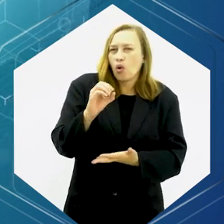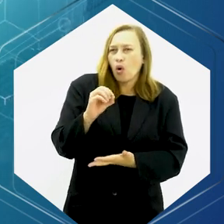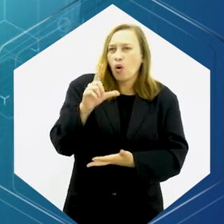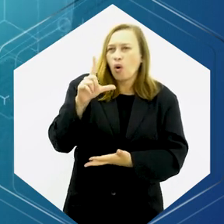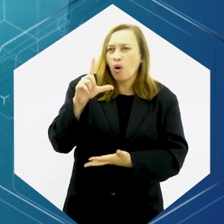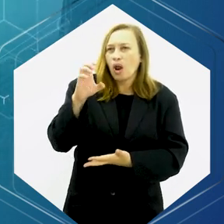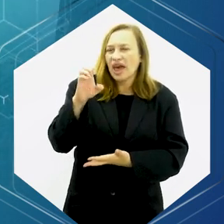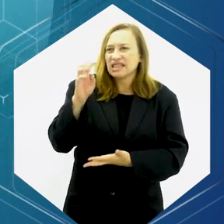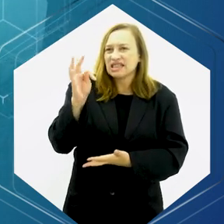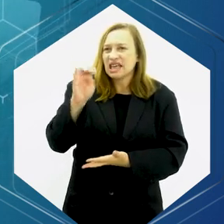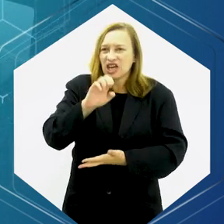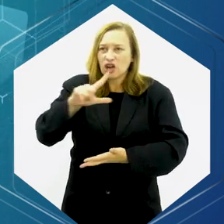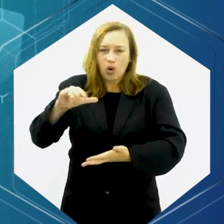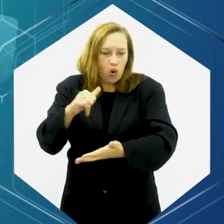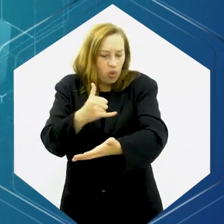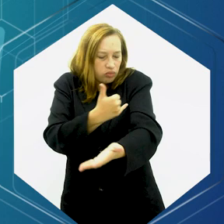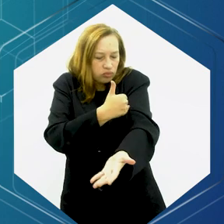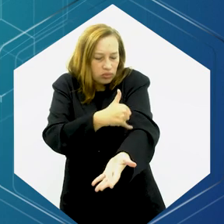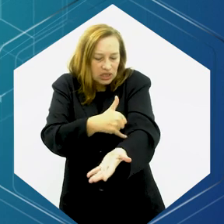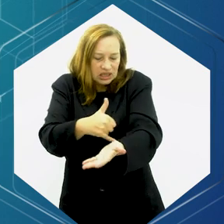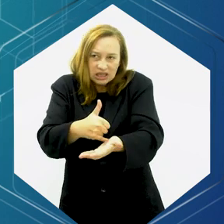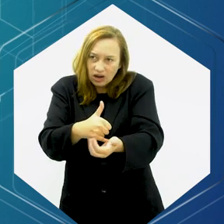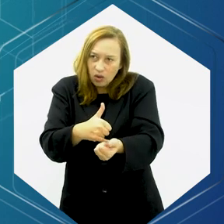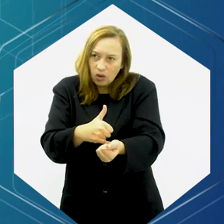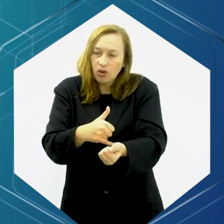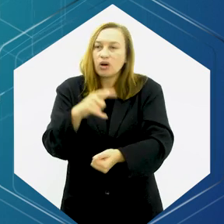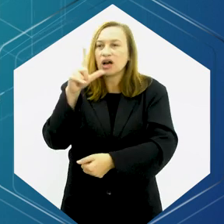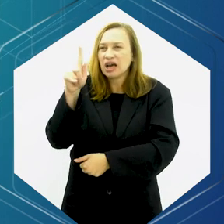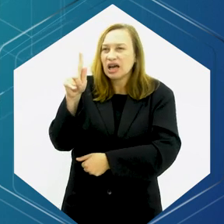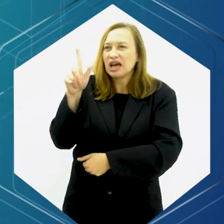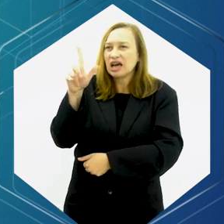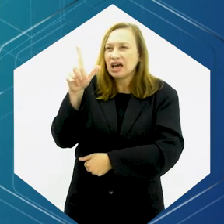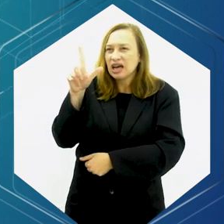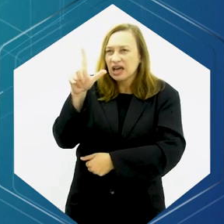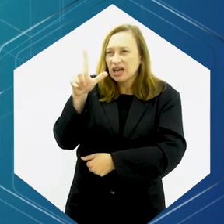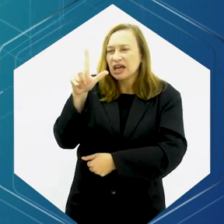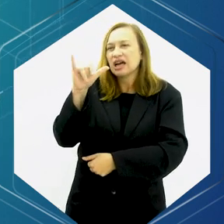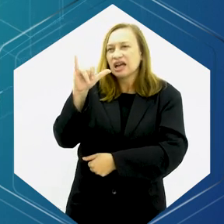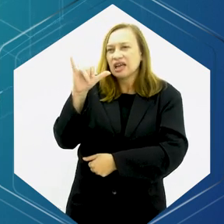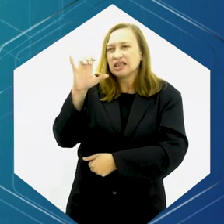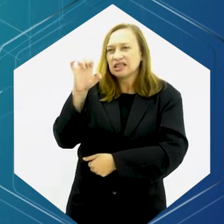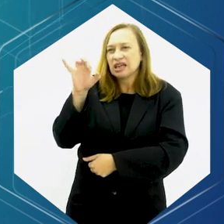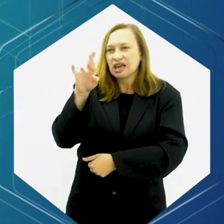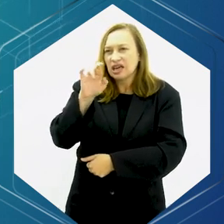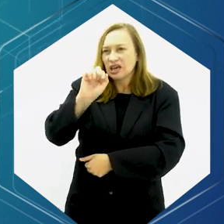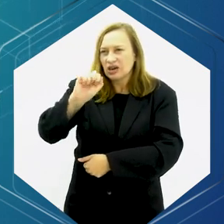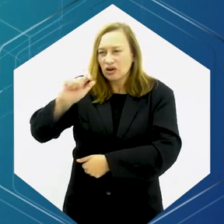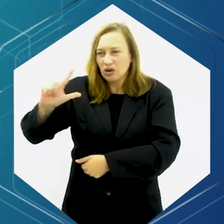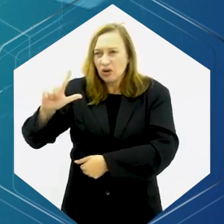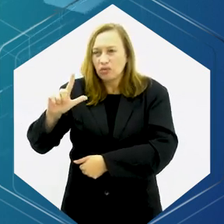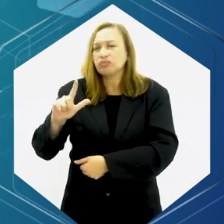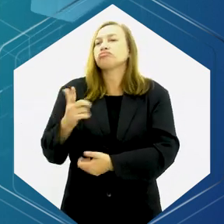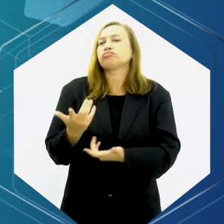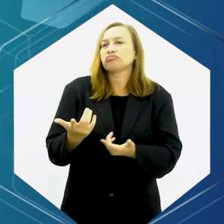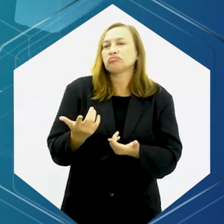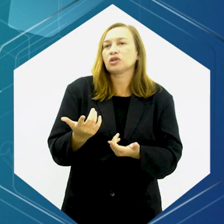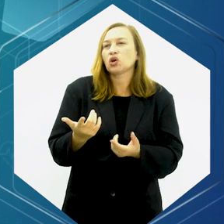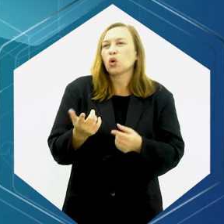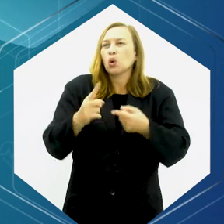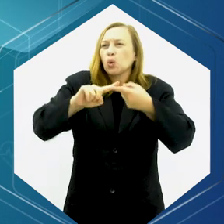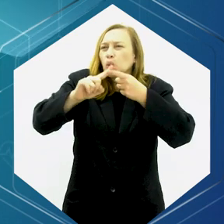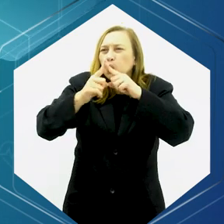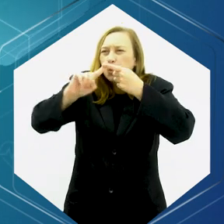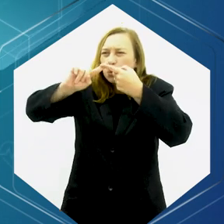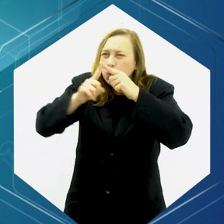aumento de triglicéridos né Eh desregulação da dos controles finos que se que se fazem dessas